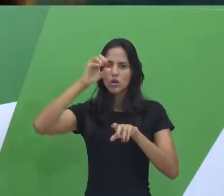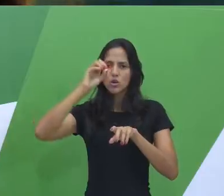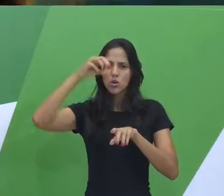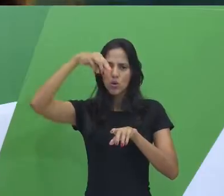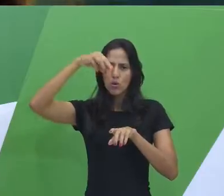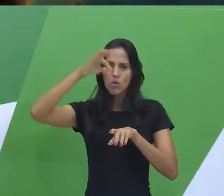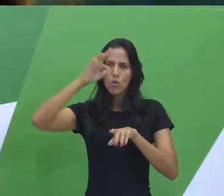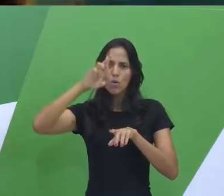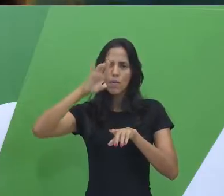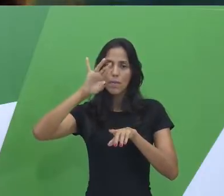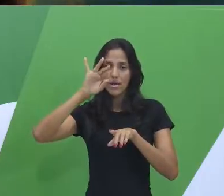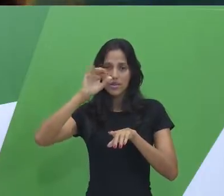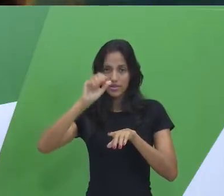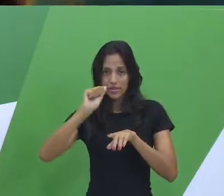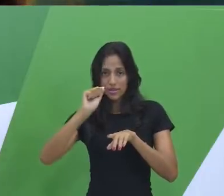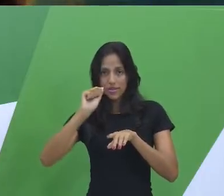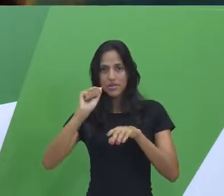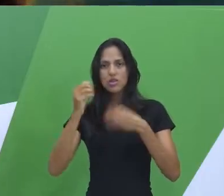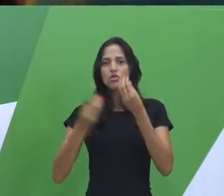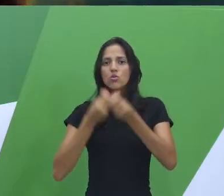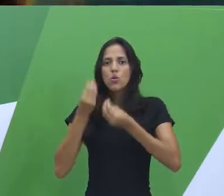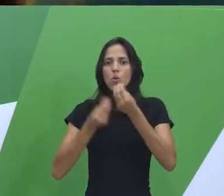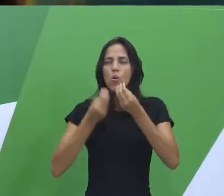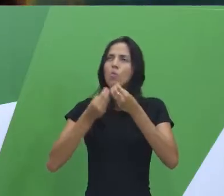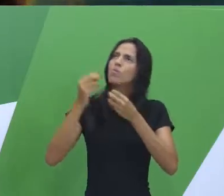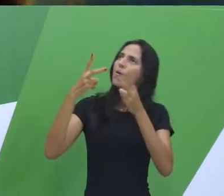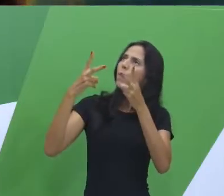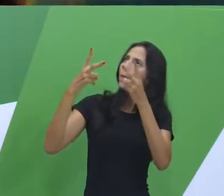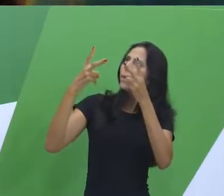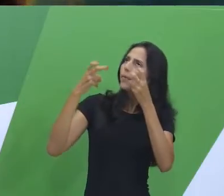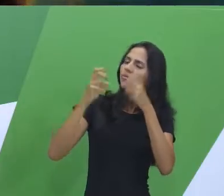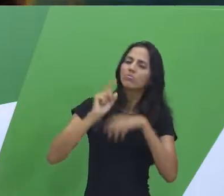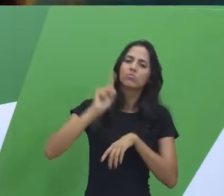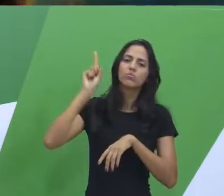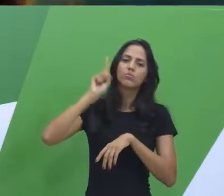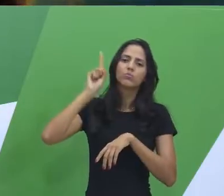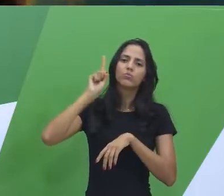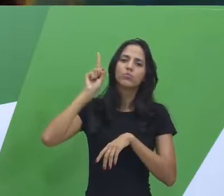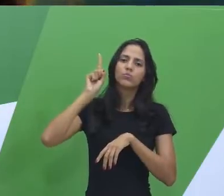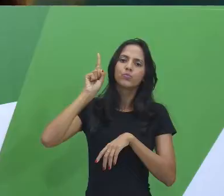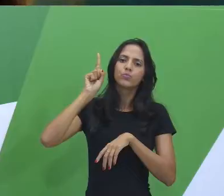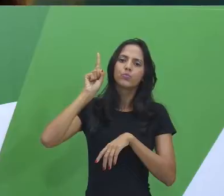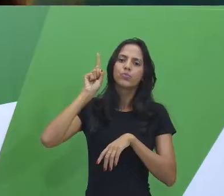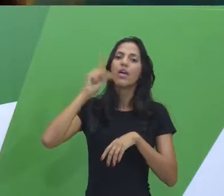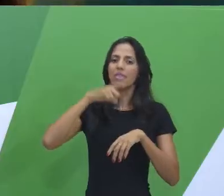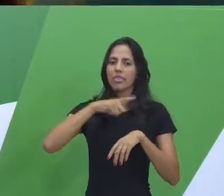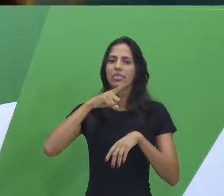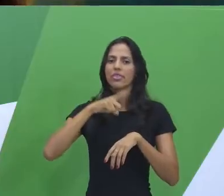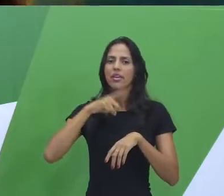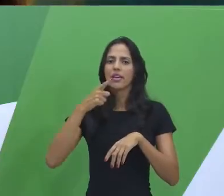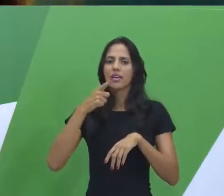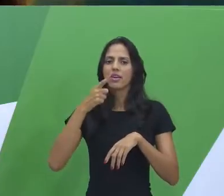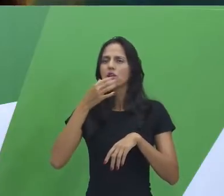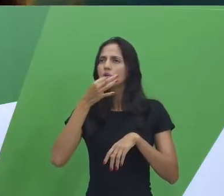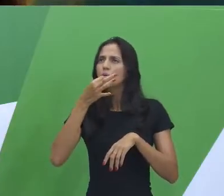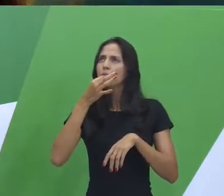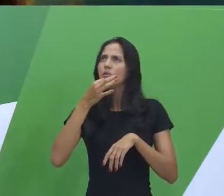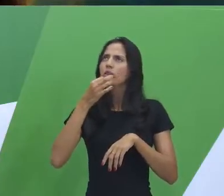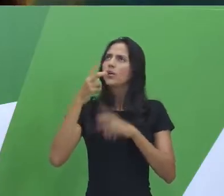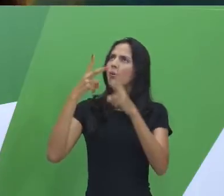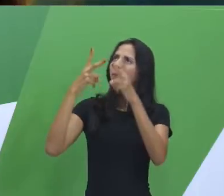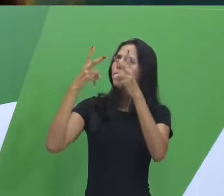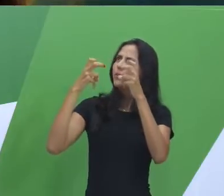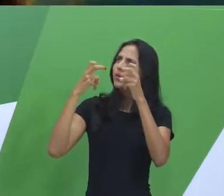seja, dependendo da angulação, nós poderemos ter sugestões de N